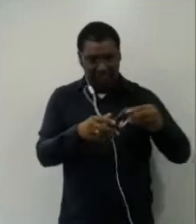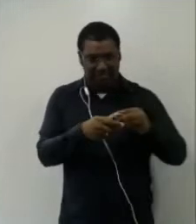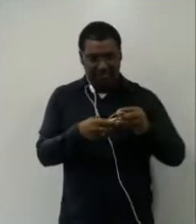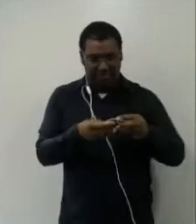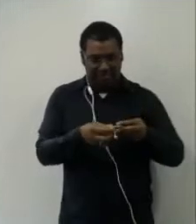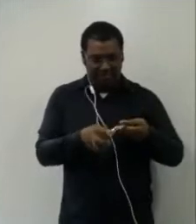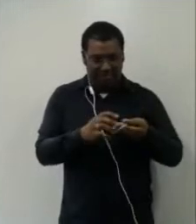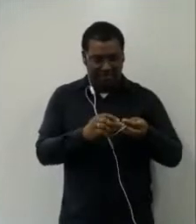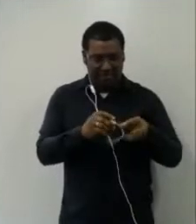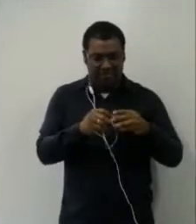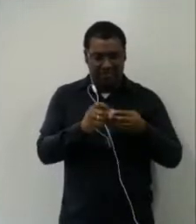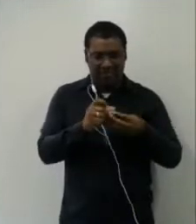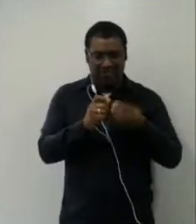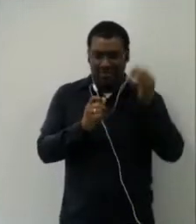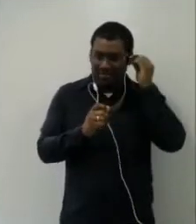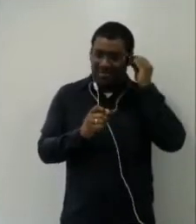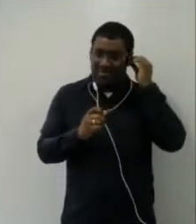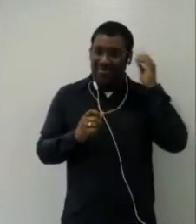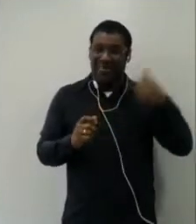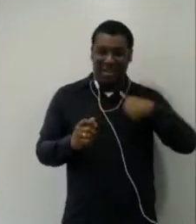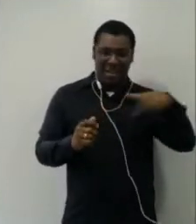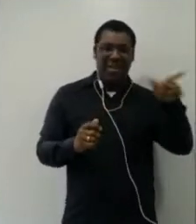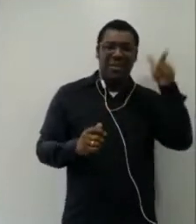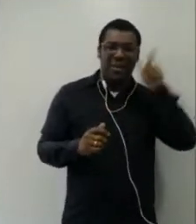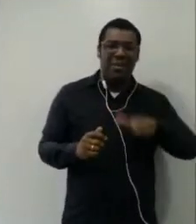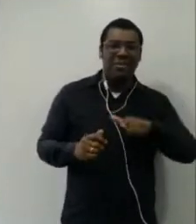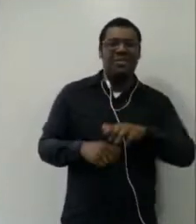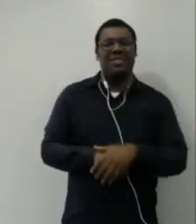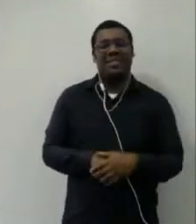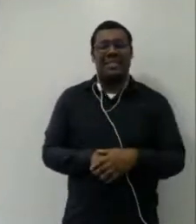de tanta coisa que passa na cabeça, numa saudade já,